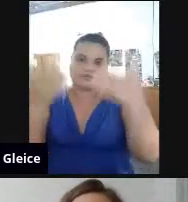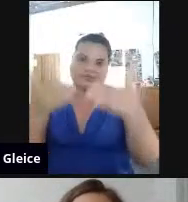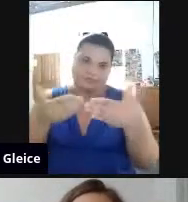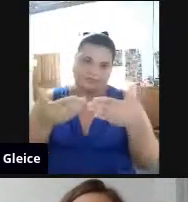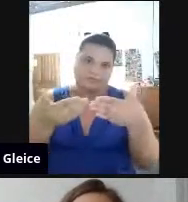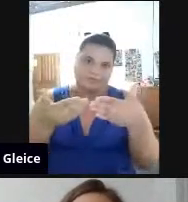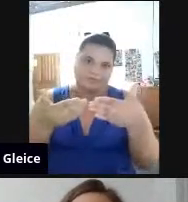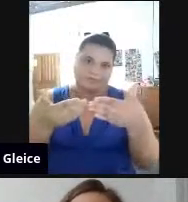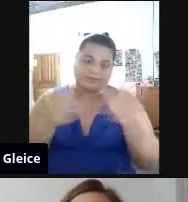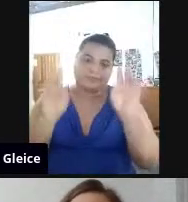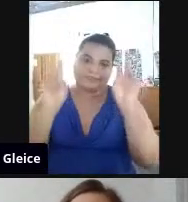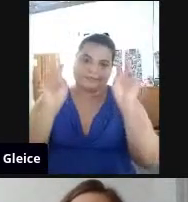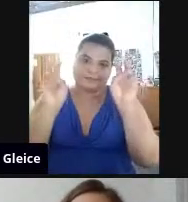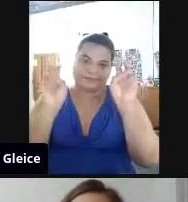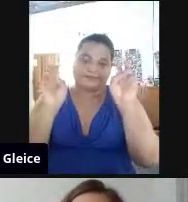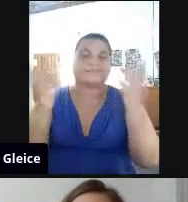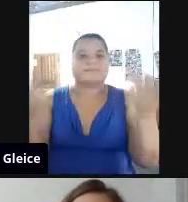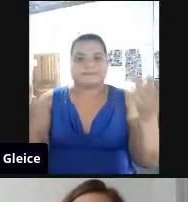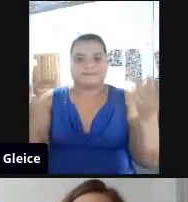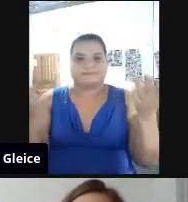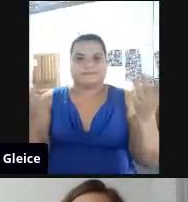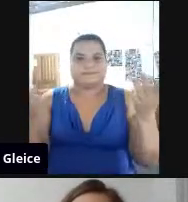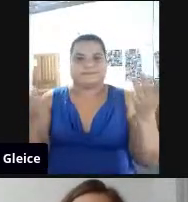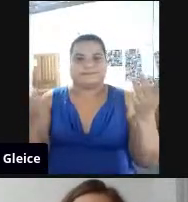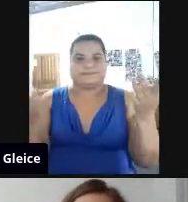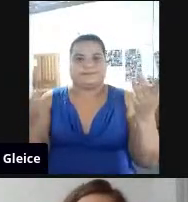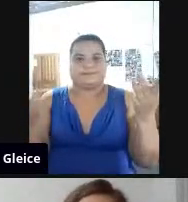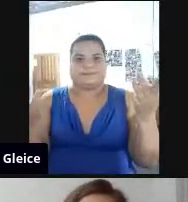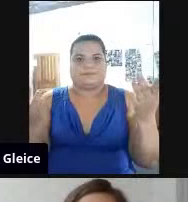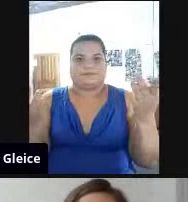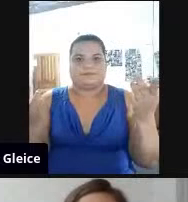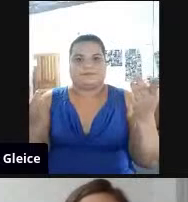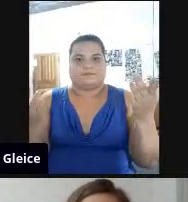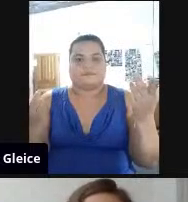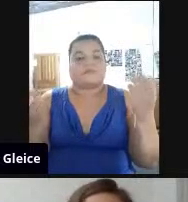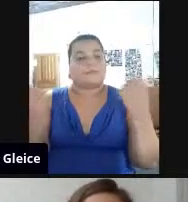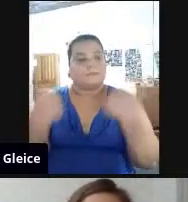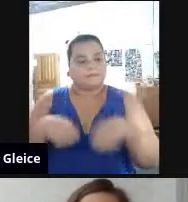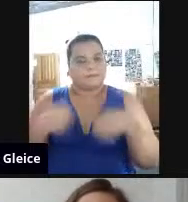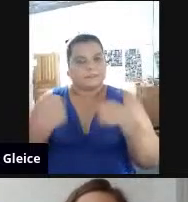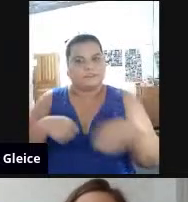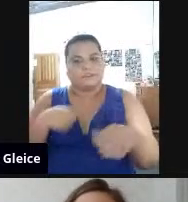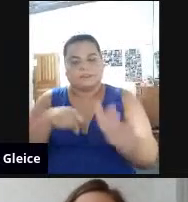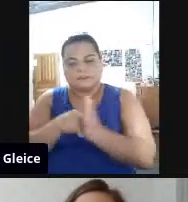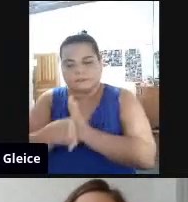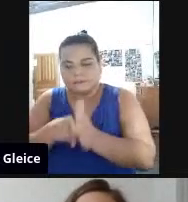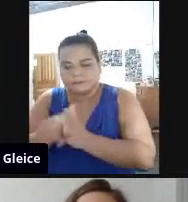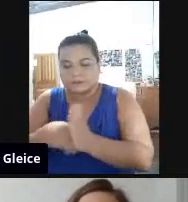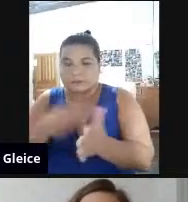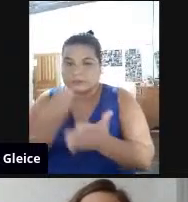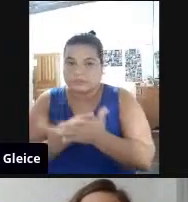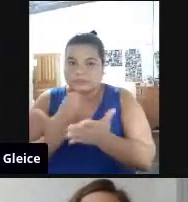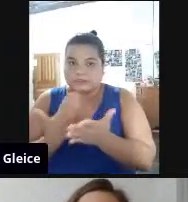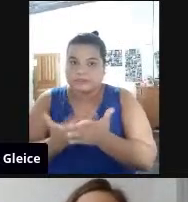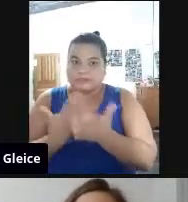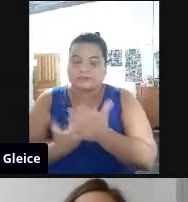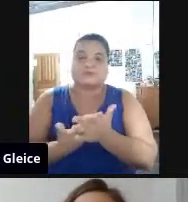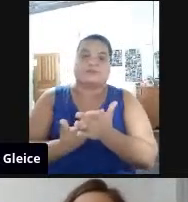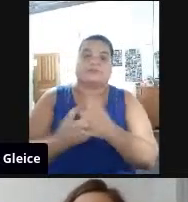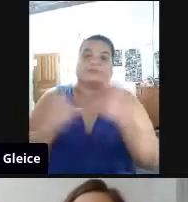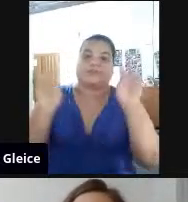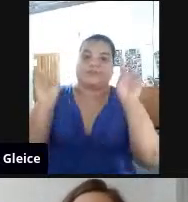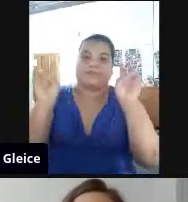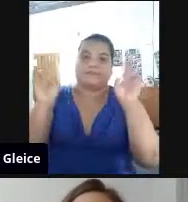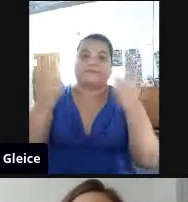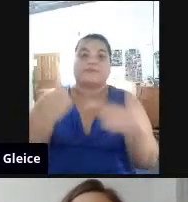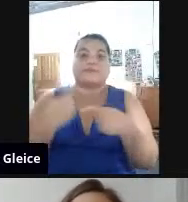assunto, para esse tema, né? Então, a gente tem uma necessidade de estudar mais, logicamente, pelo fato da gente estar